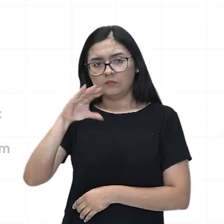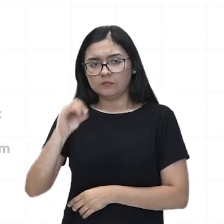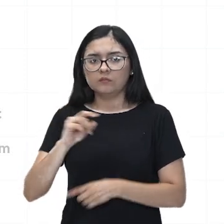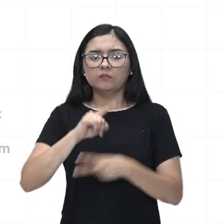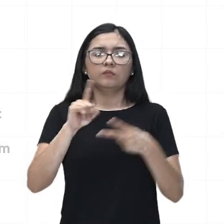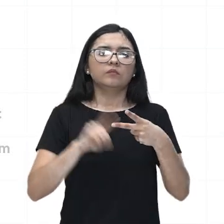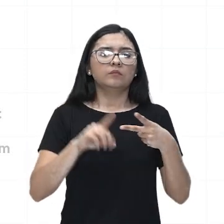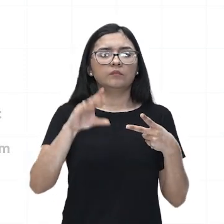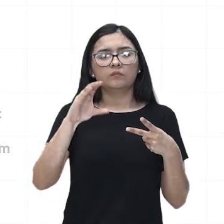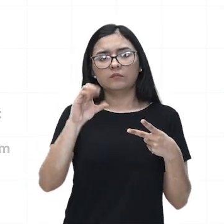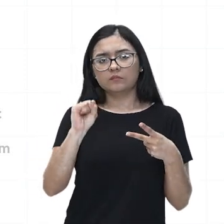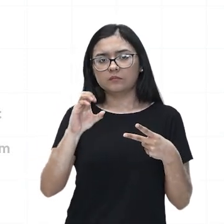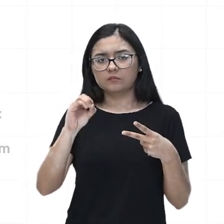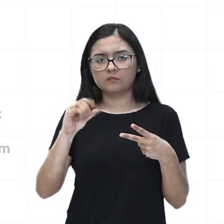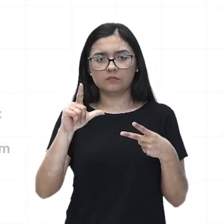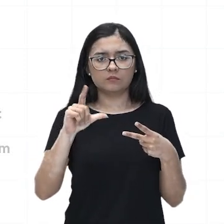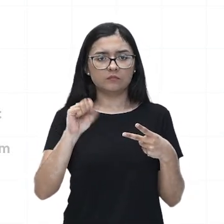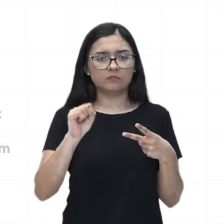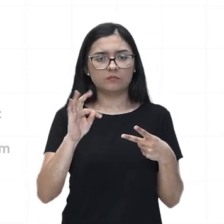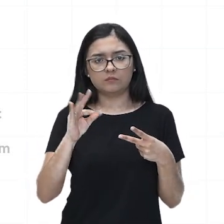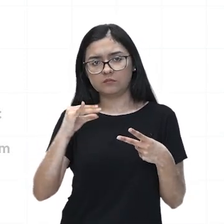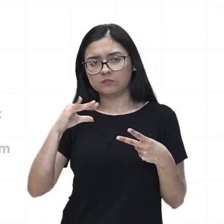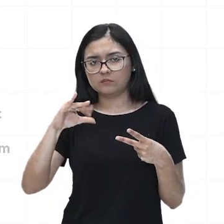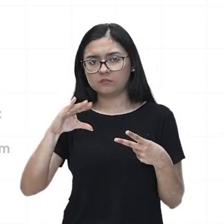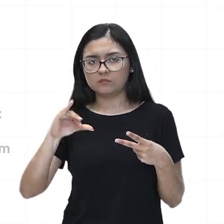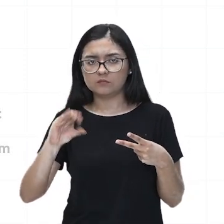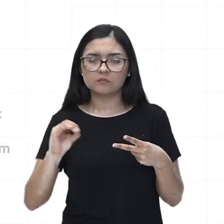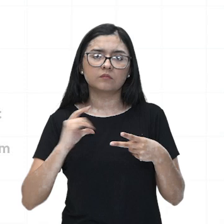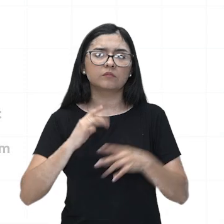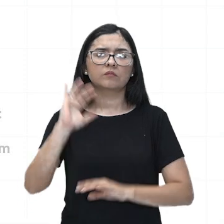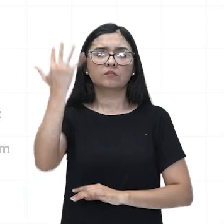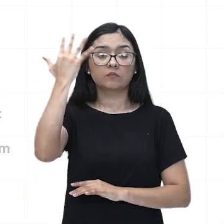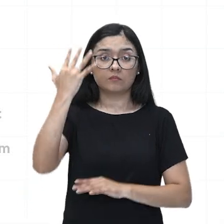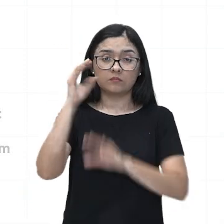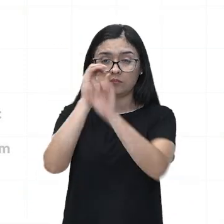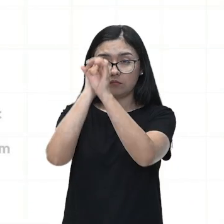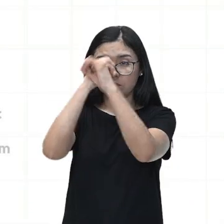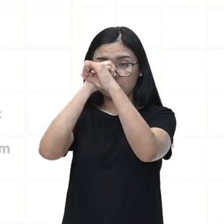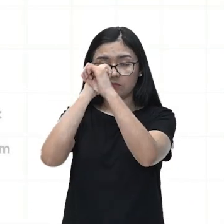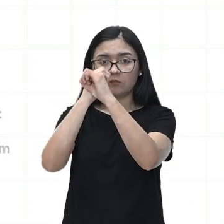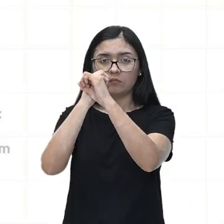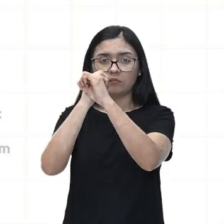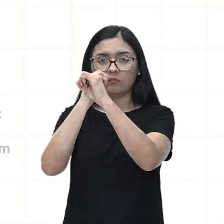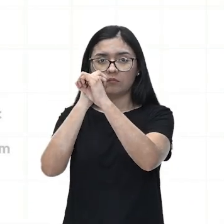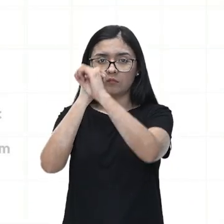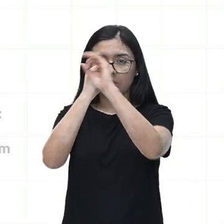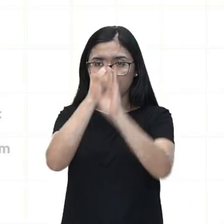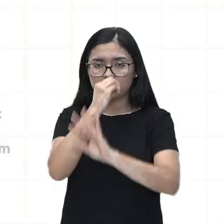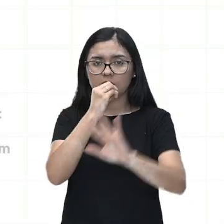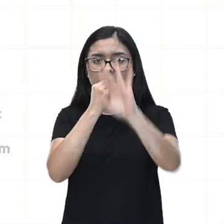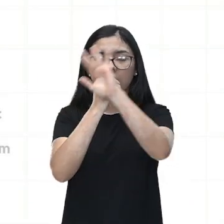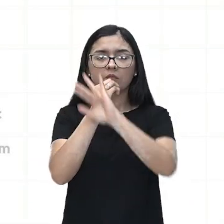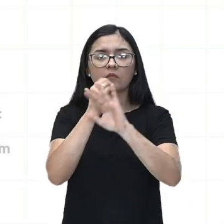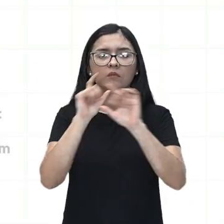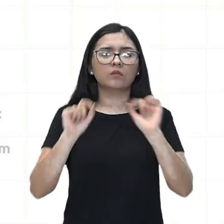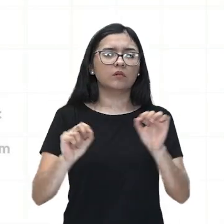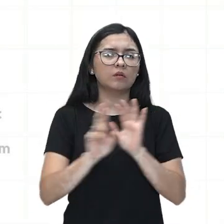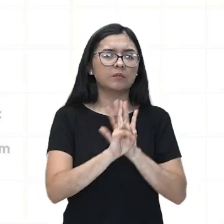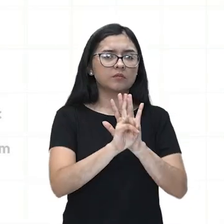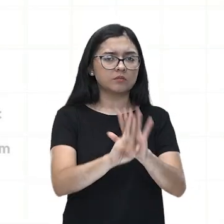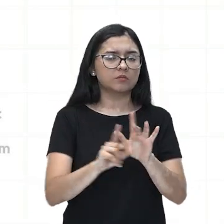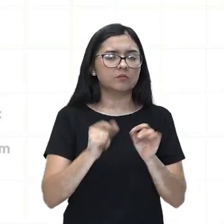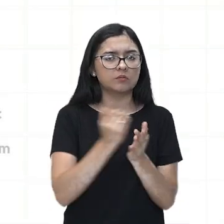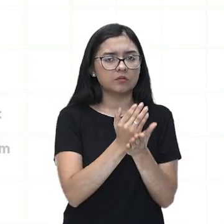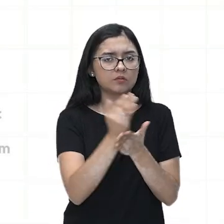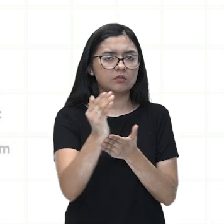e solstício são fenômenos astronômicos que representam o